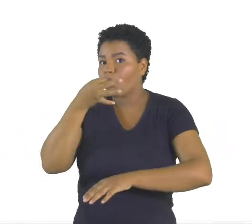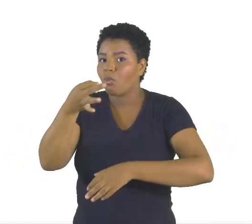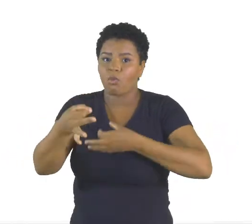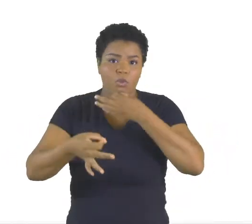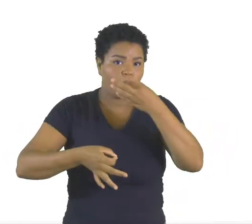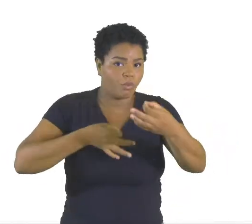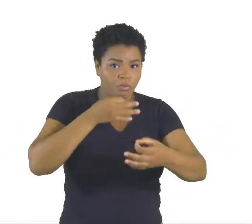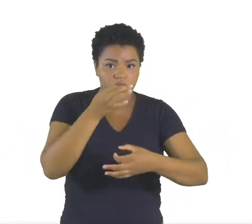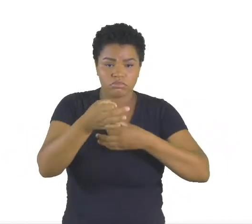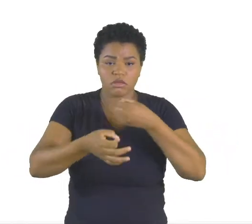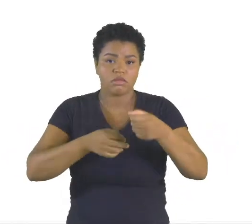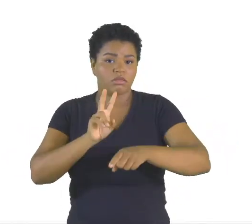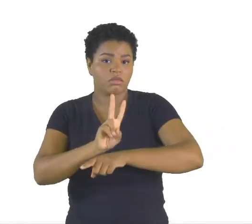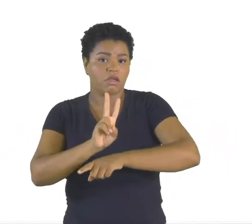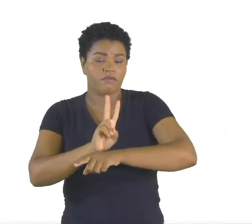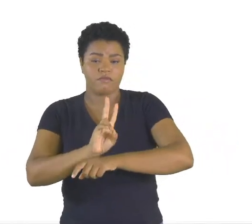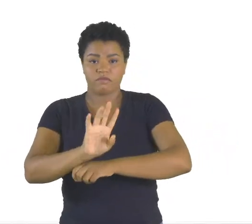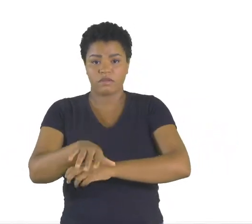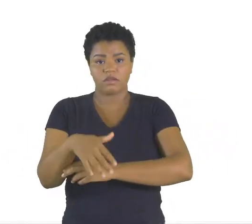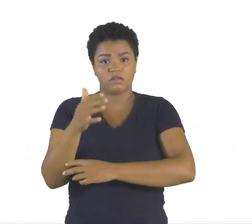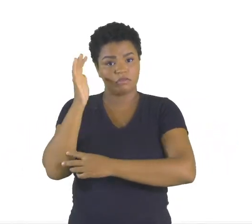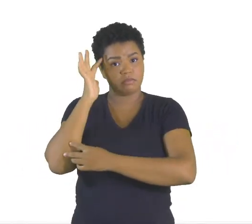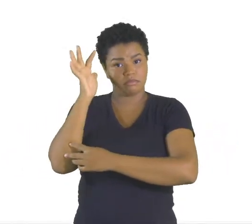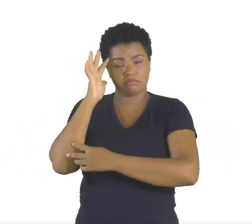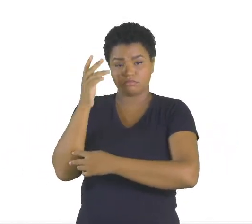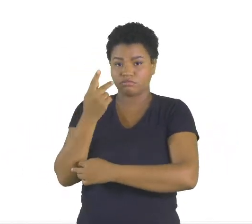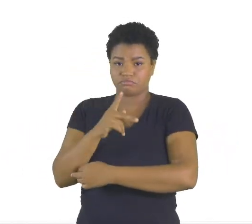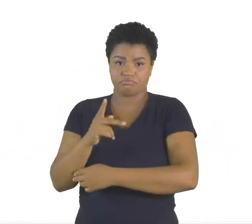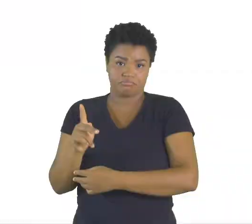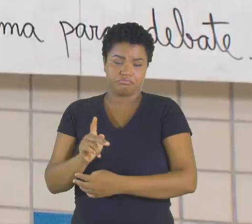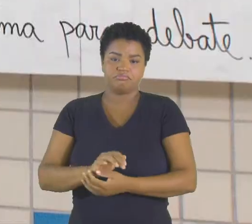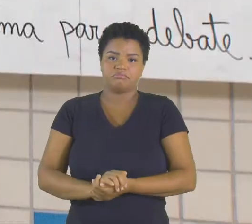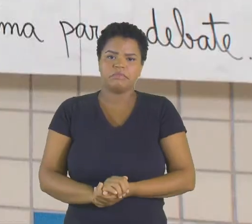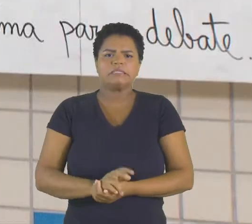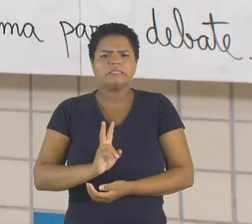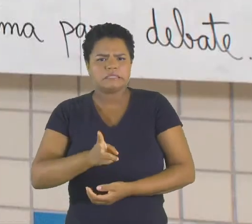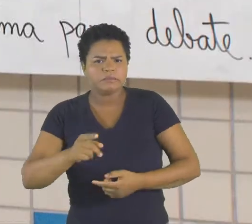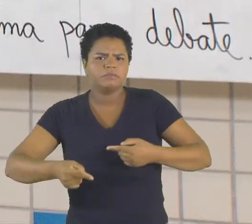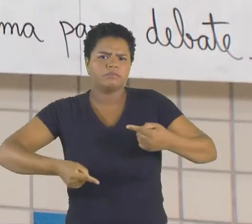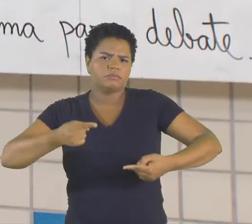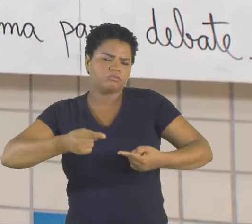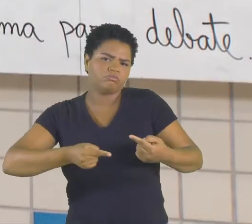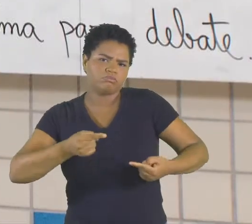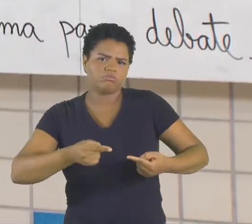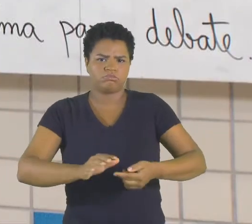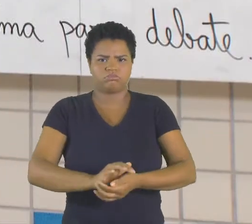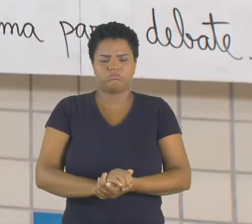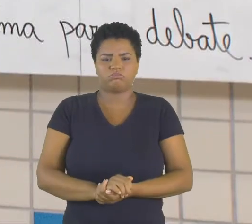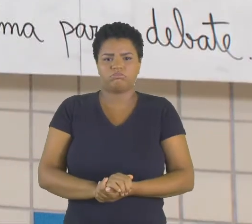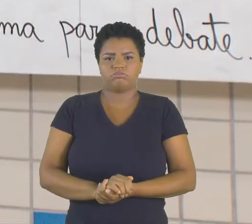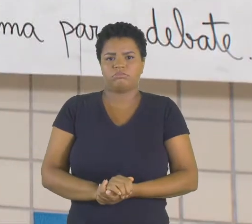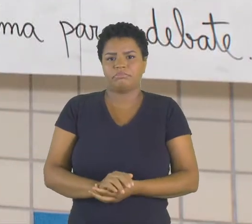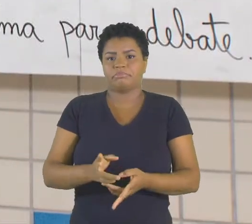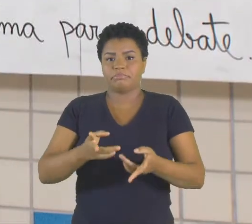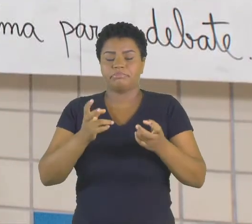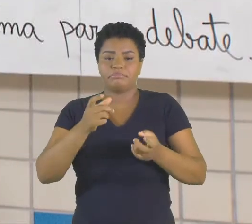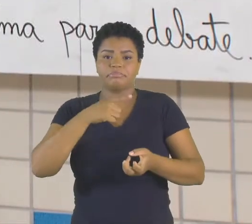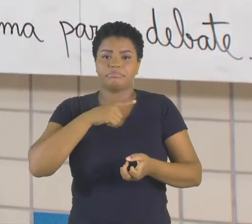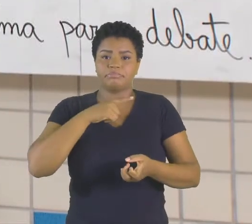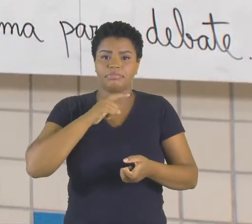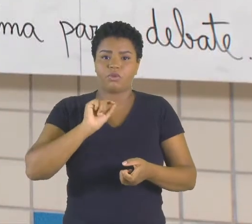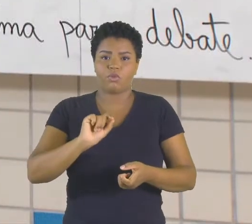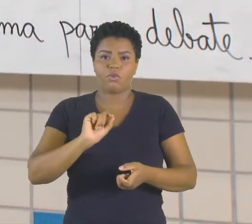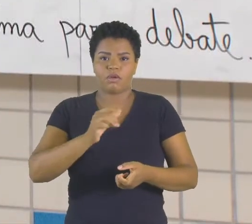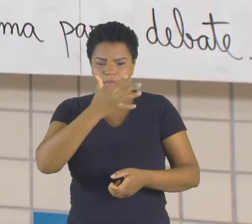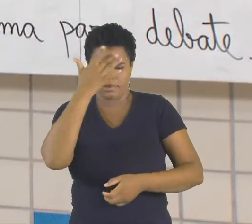defendam a sua linha de pensamento. Então, sempre nesse debate, né, vocês vão perceber que tem a defesa